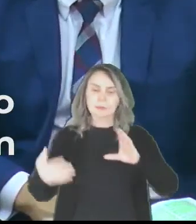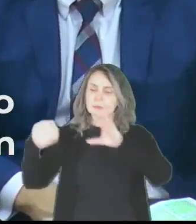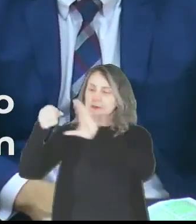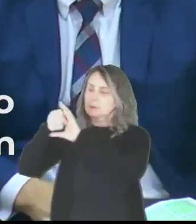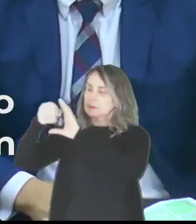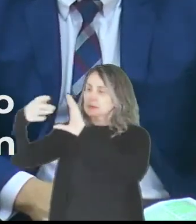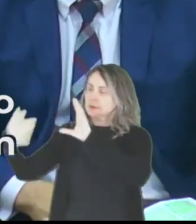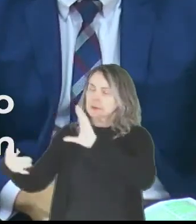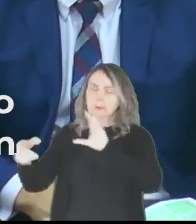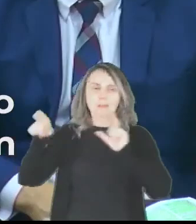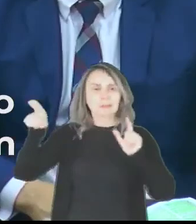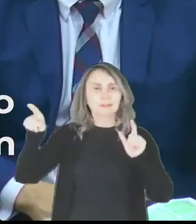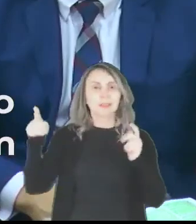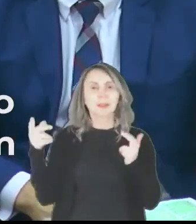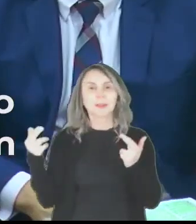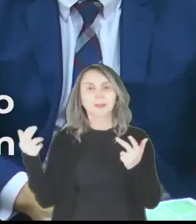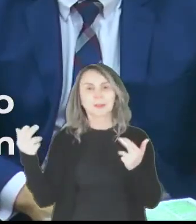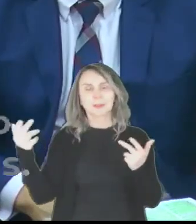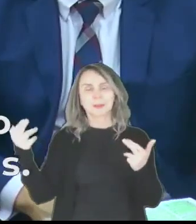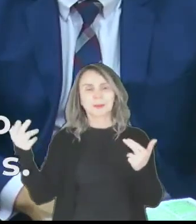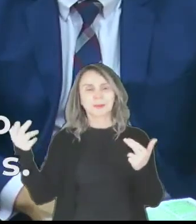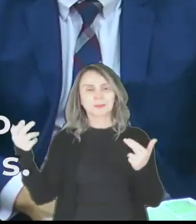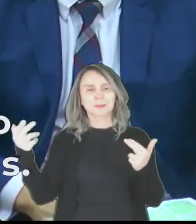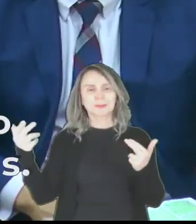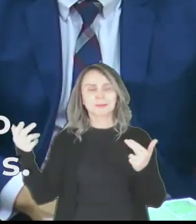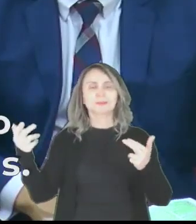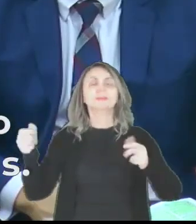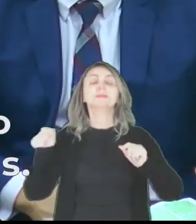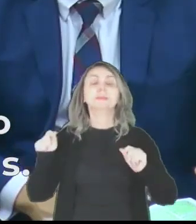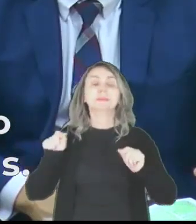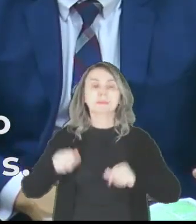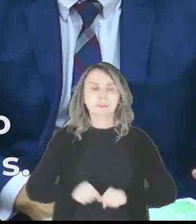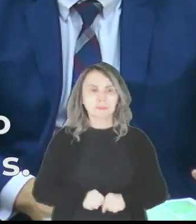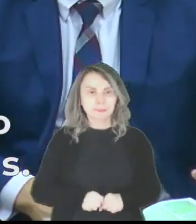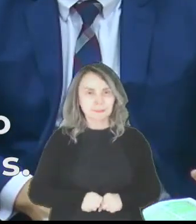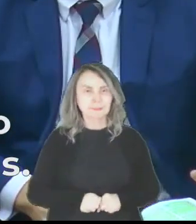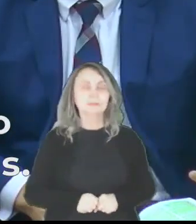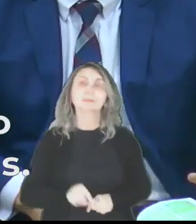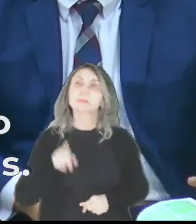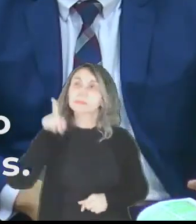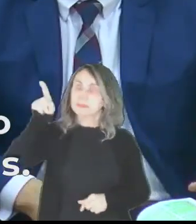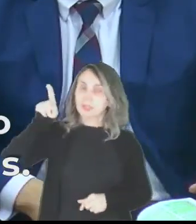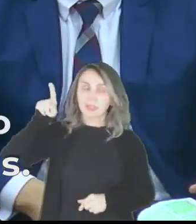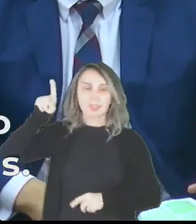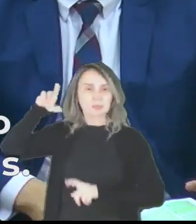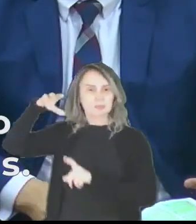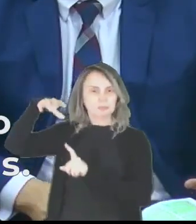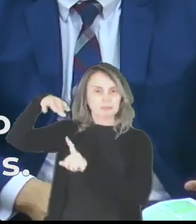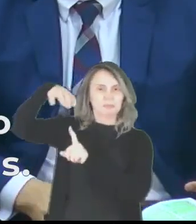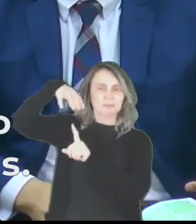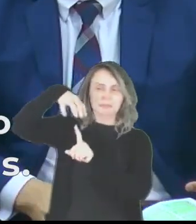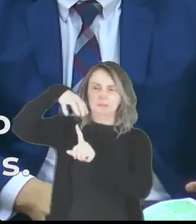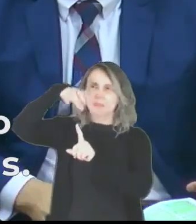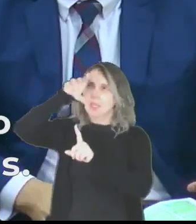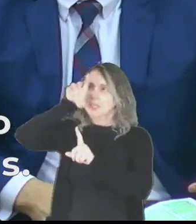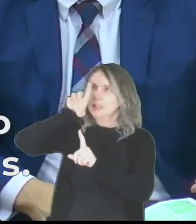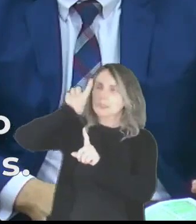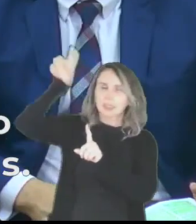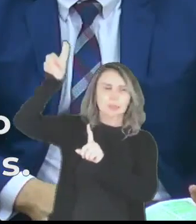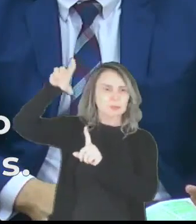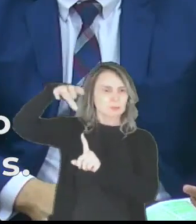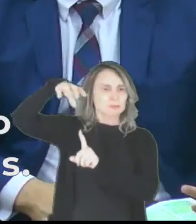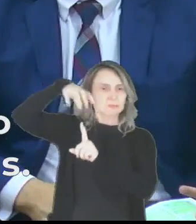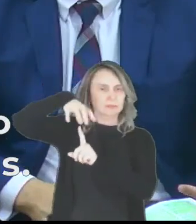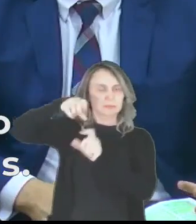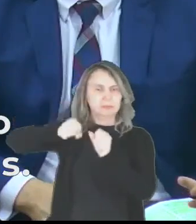irmãos? Em Cristo Jesus. Prossiga. Que sendo Deus, que sendo em forma de Deus,